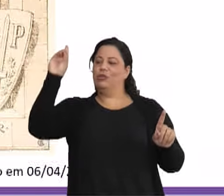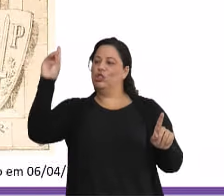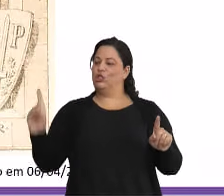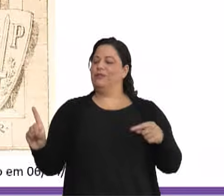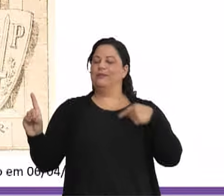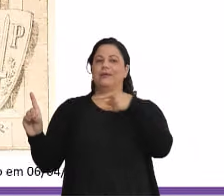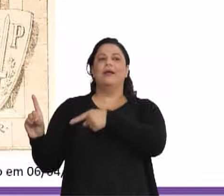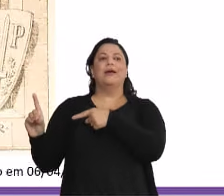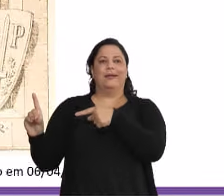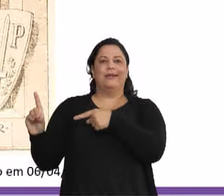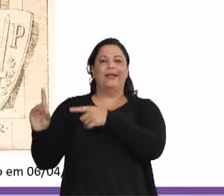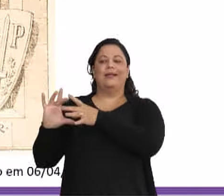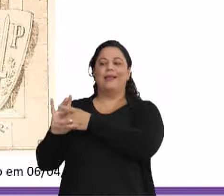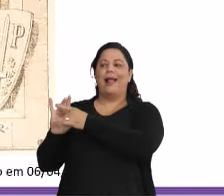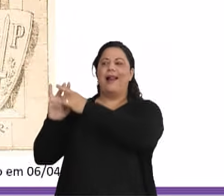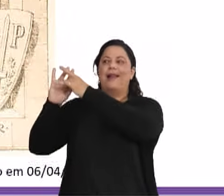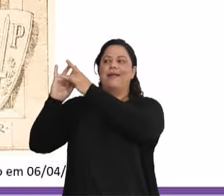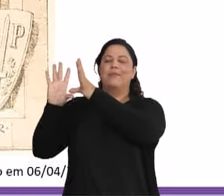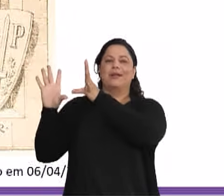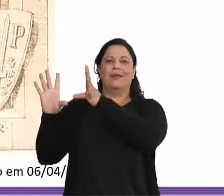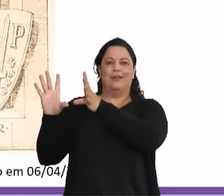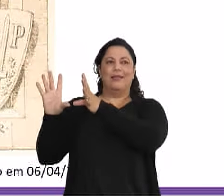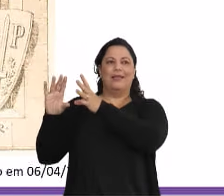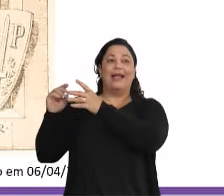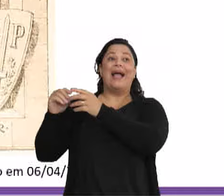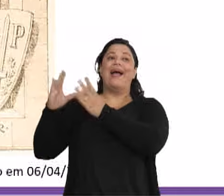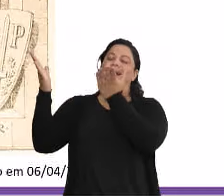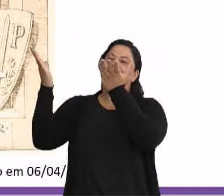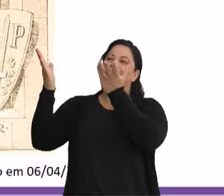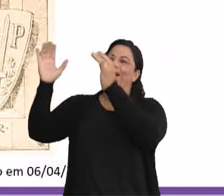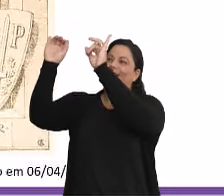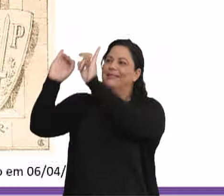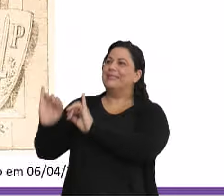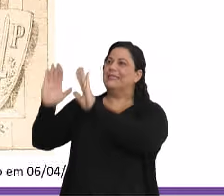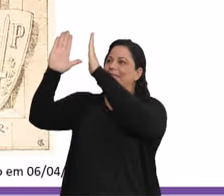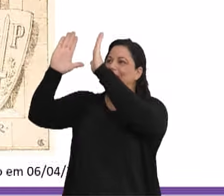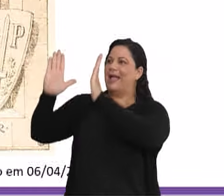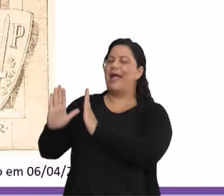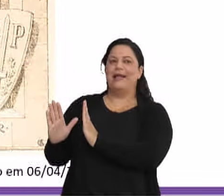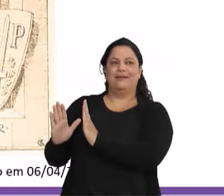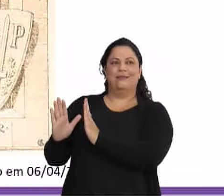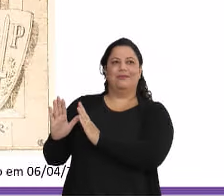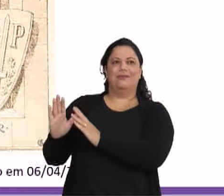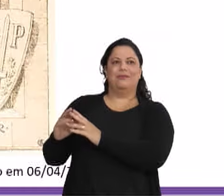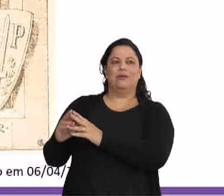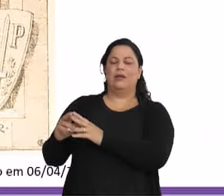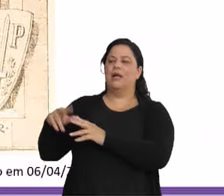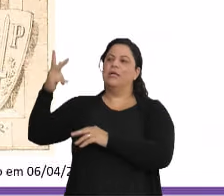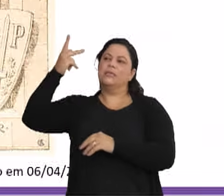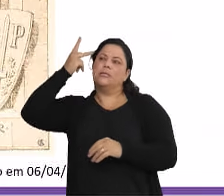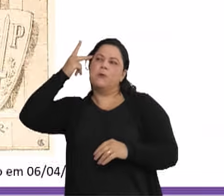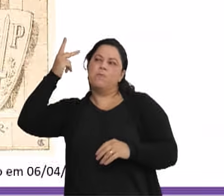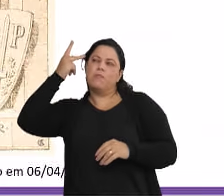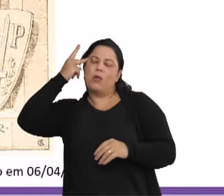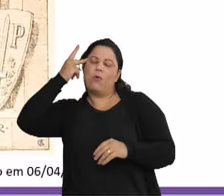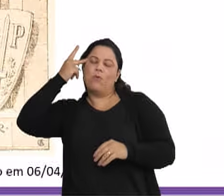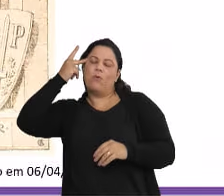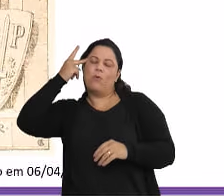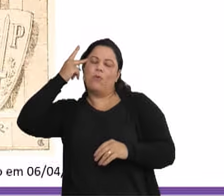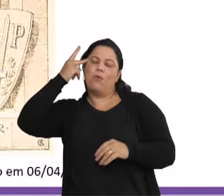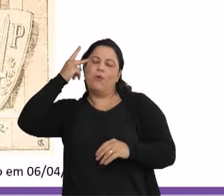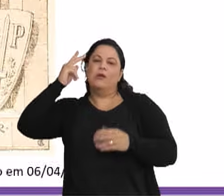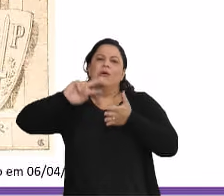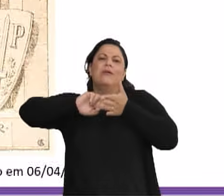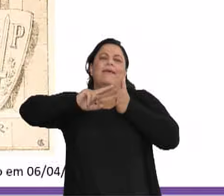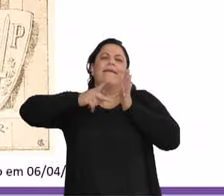a bandeira de São Paulo. Qual é a mensagem? São Paulo está lutando pela liberdade para o Brasil.